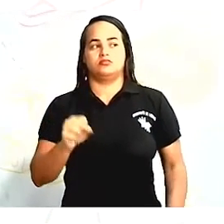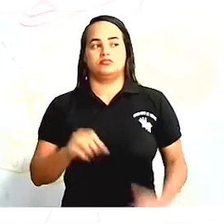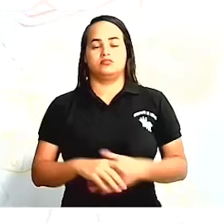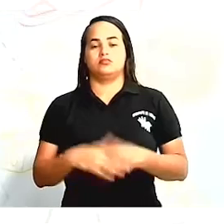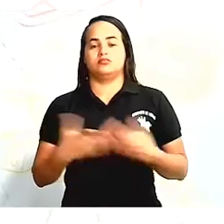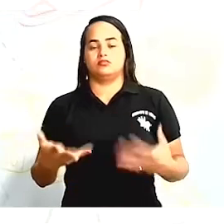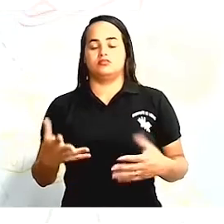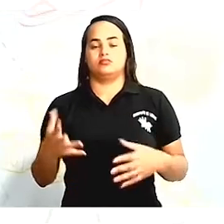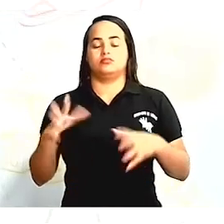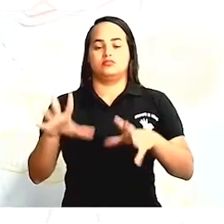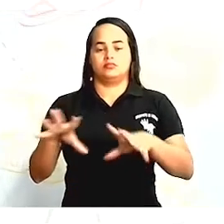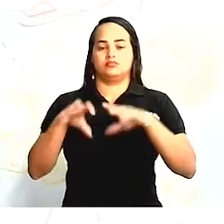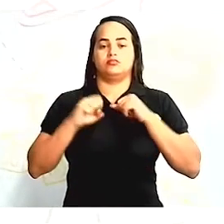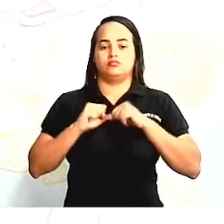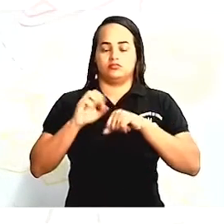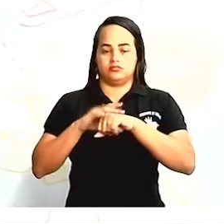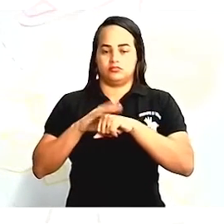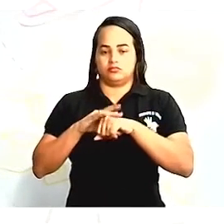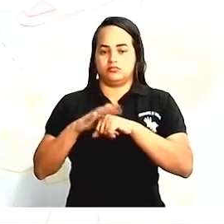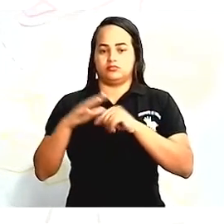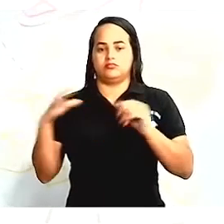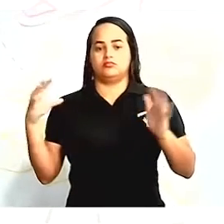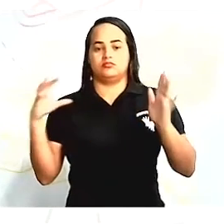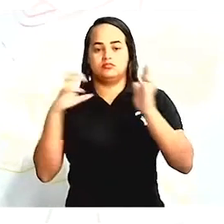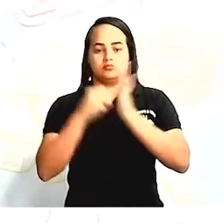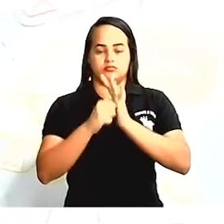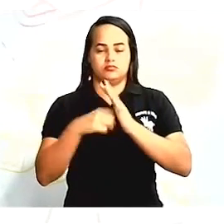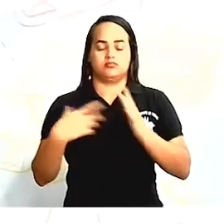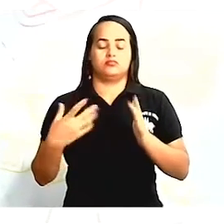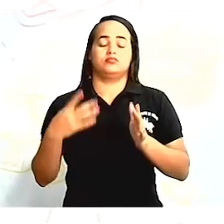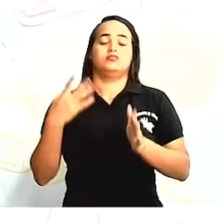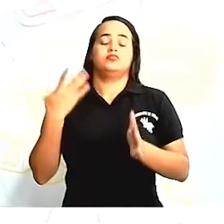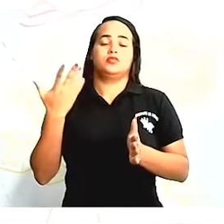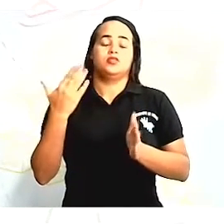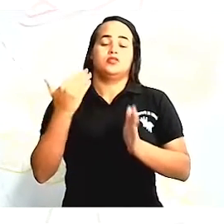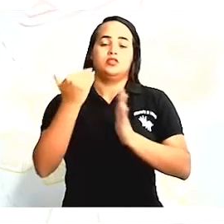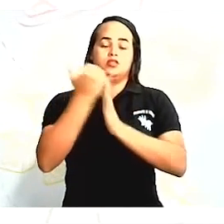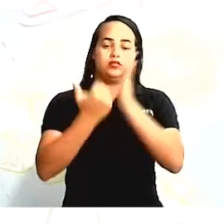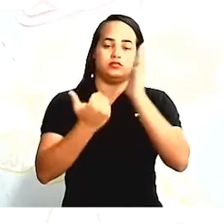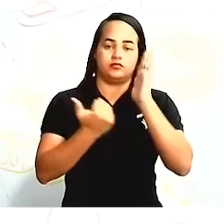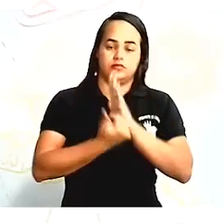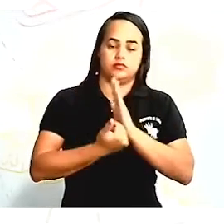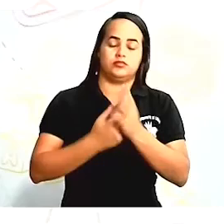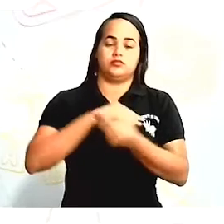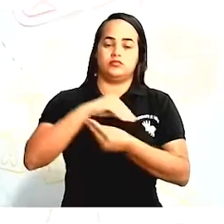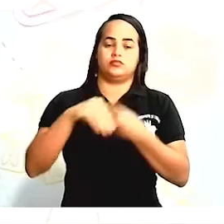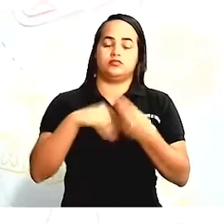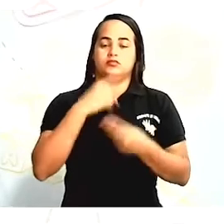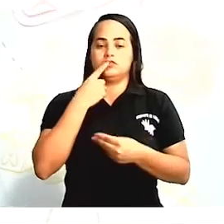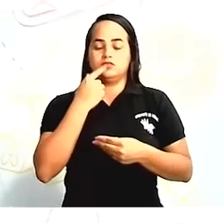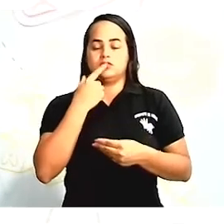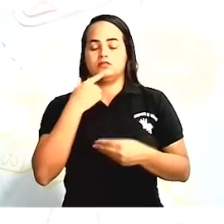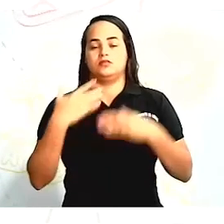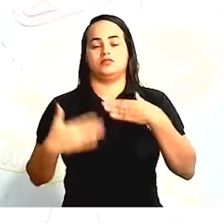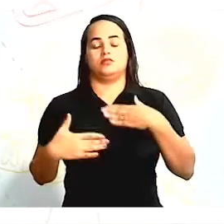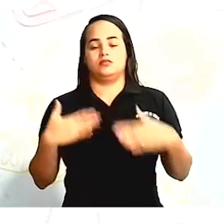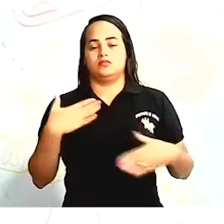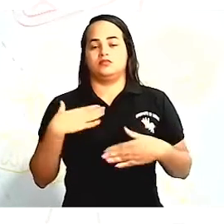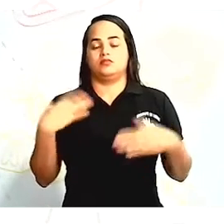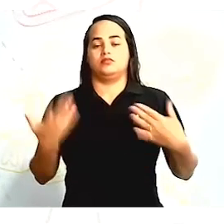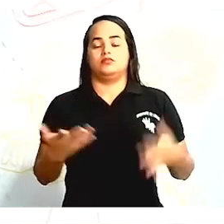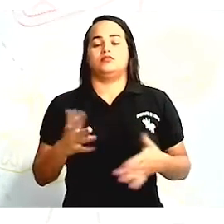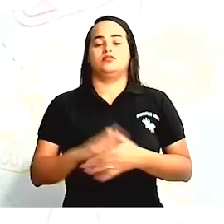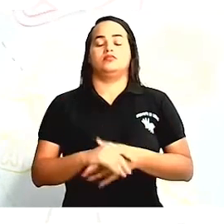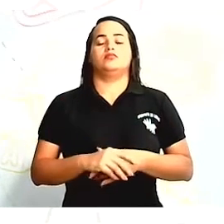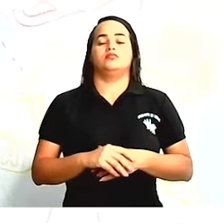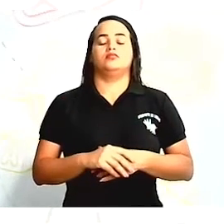diagnosticado com a AIDS, vai perder o quê? Vai diminuir essa concentração de linfócitos no organismo. Então, o que é que ela vai fazer,